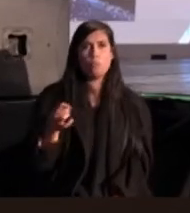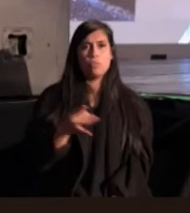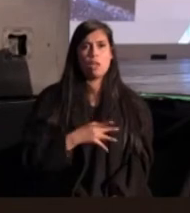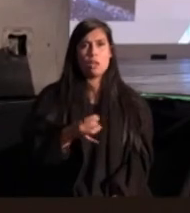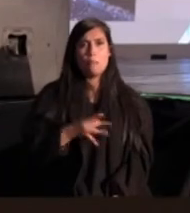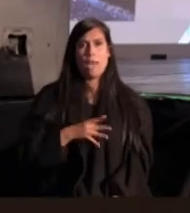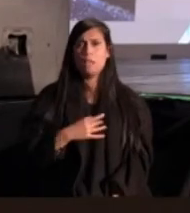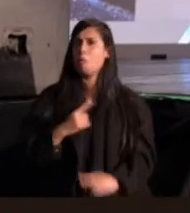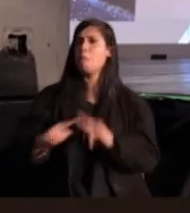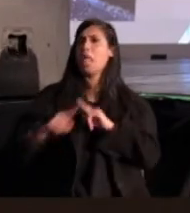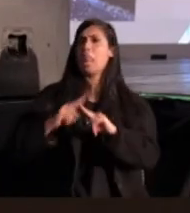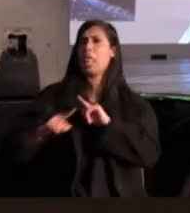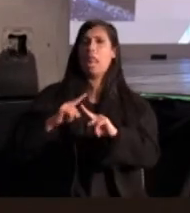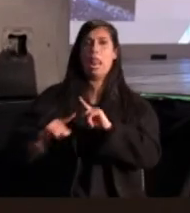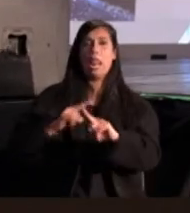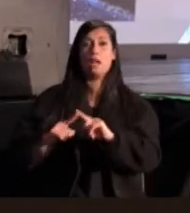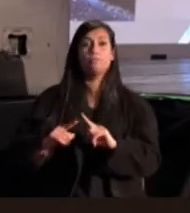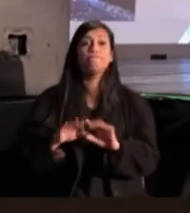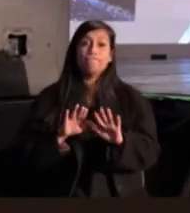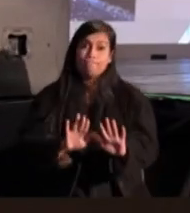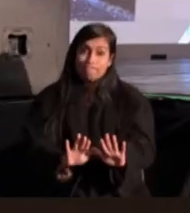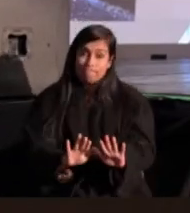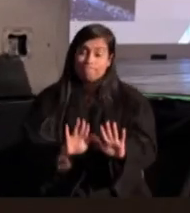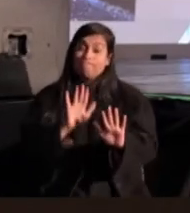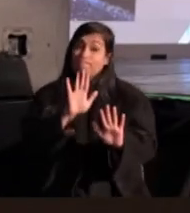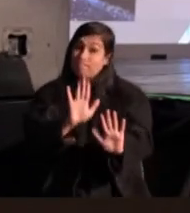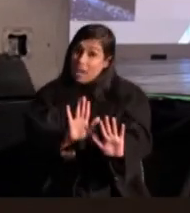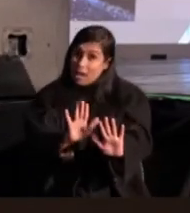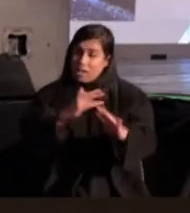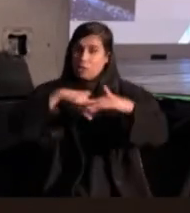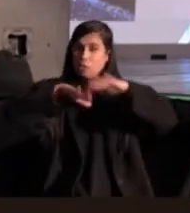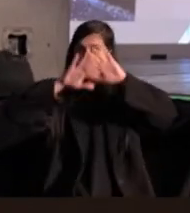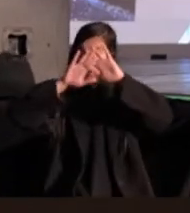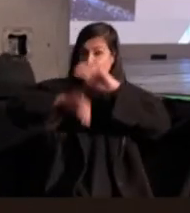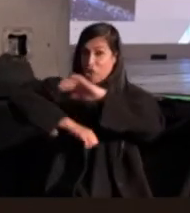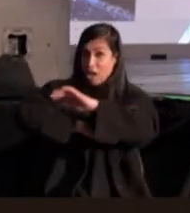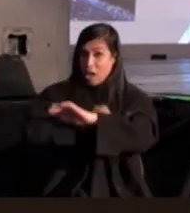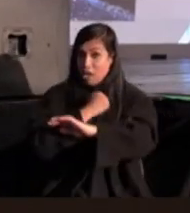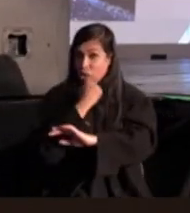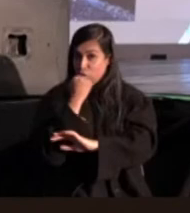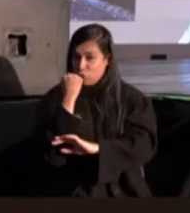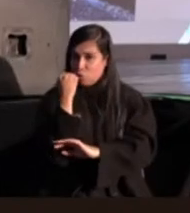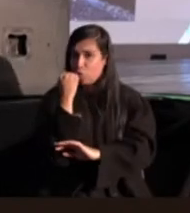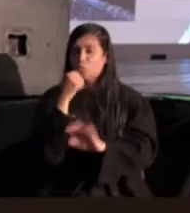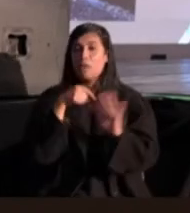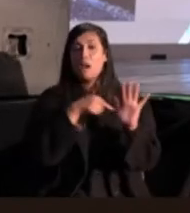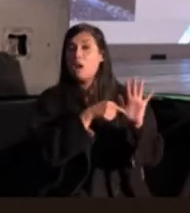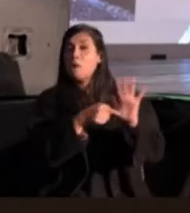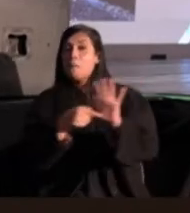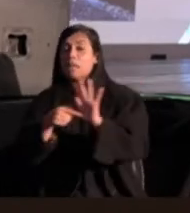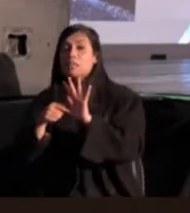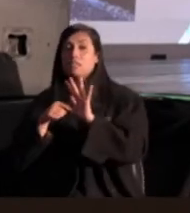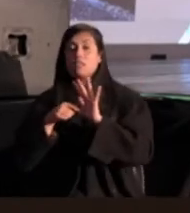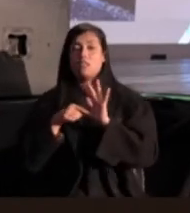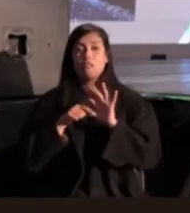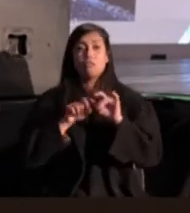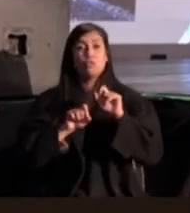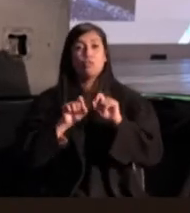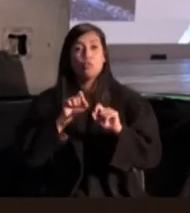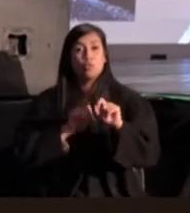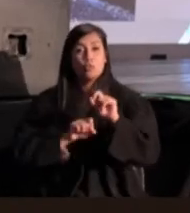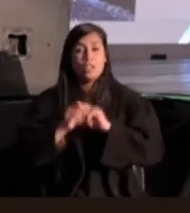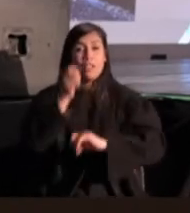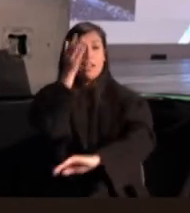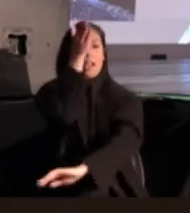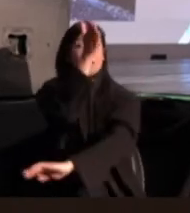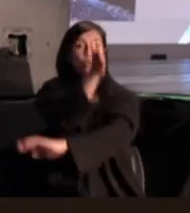ter uma implicação. Então, o que o Exu simboliza é, dentre outras coisas também, a